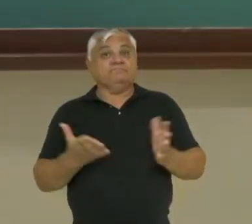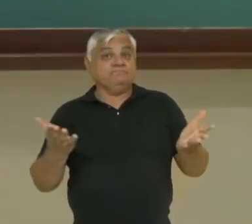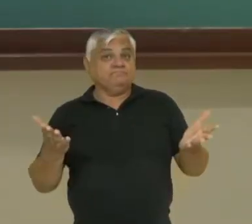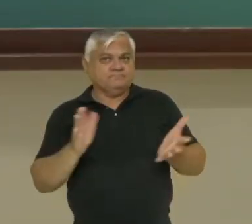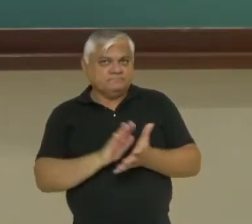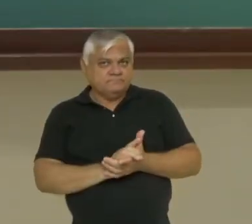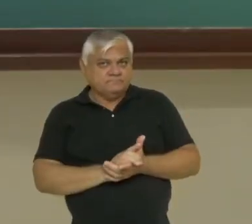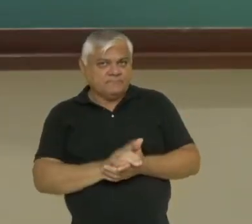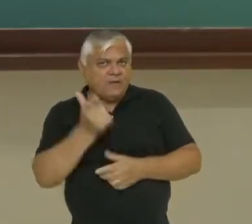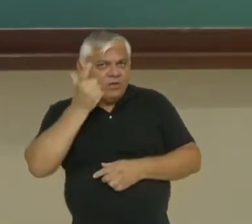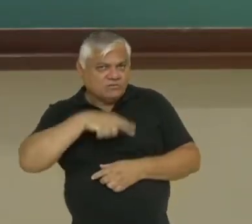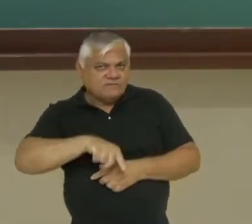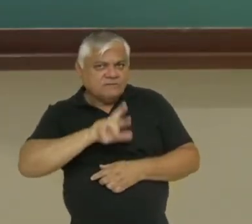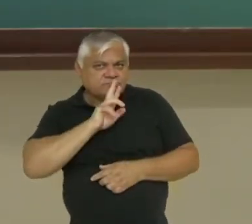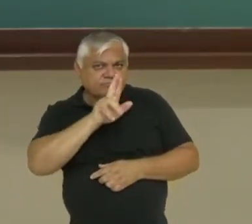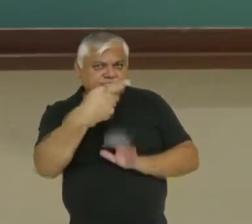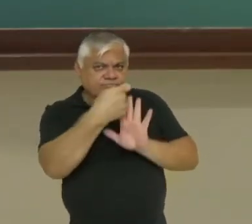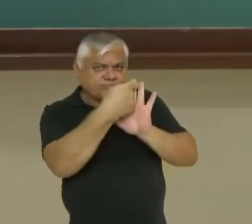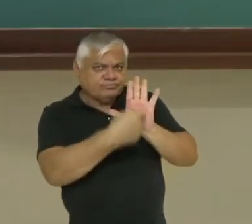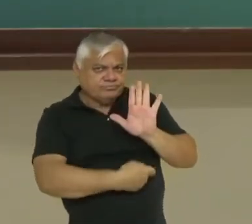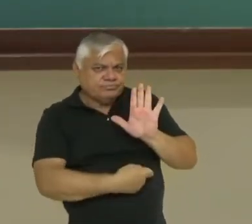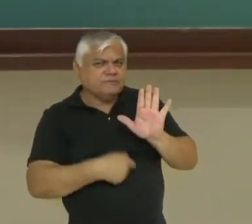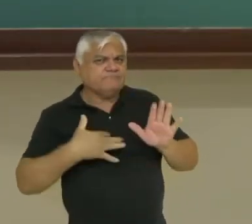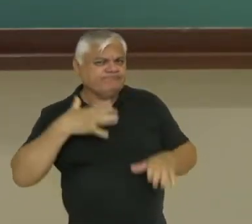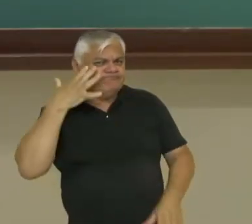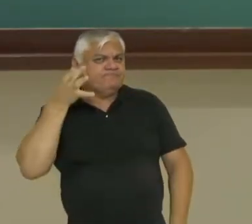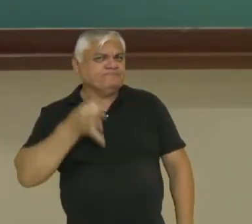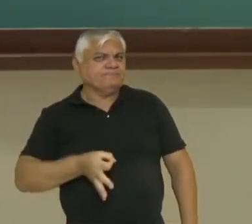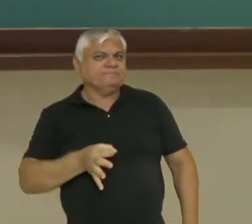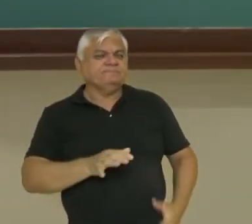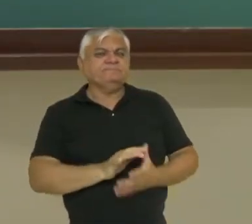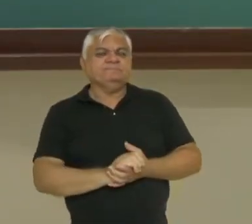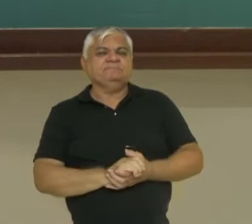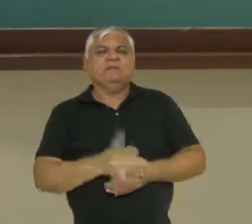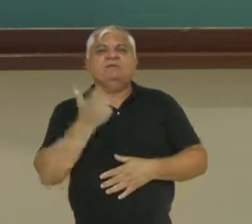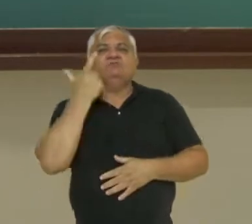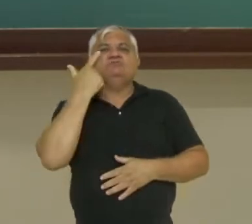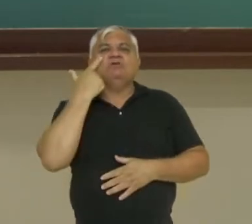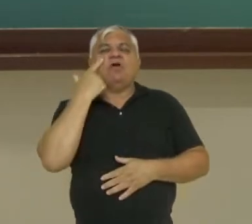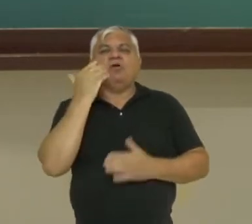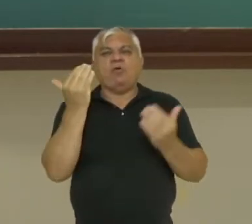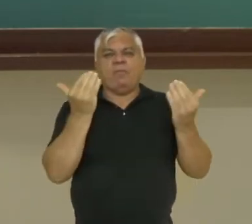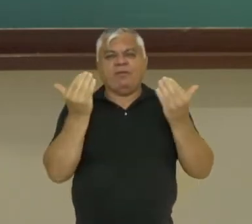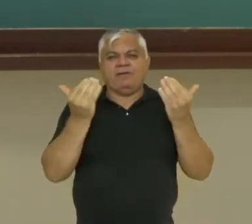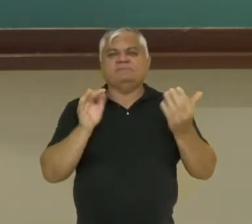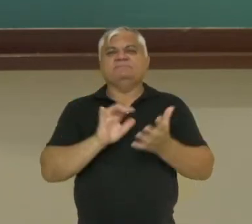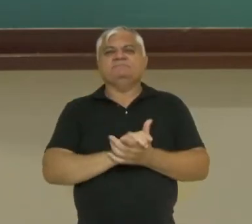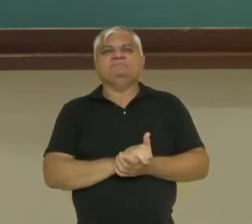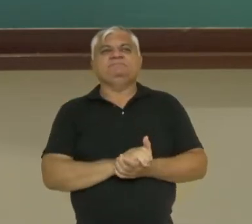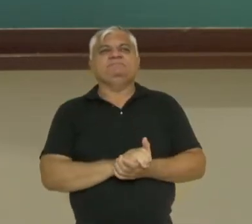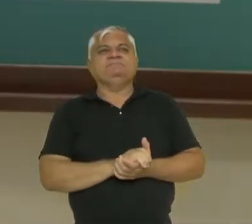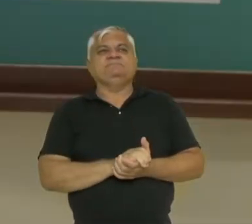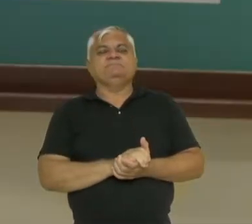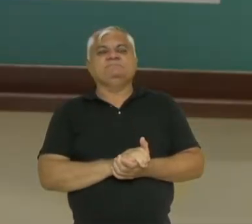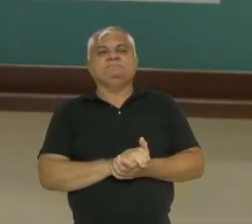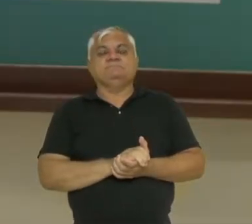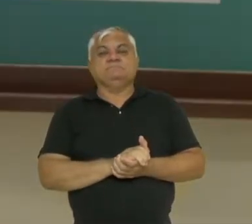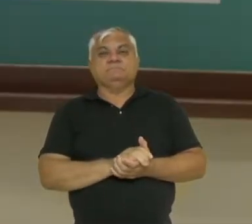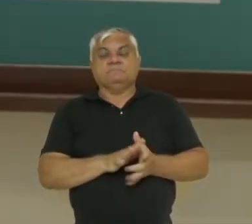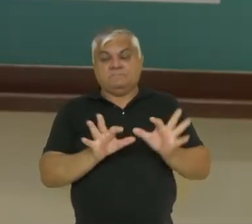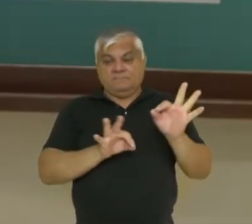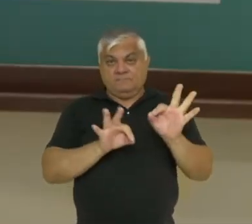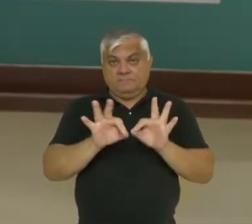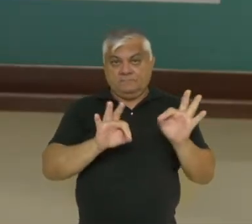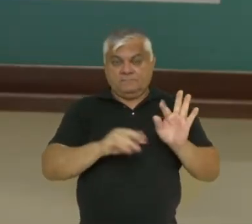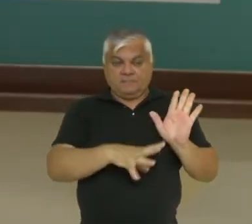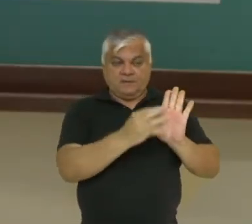aí, pessoal, conseguiram responder? Eu tenho certeza que sim. Vamos só conferir, então. Vamos lá. O planejamento familiar é